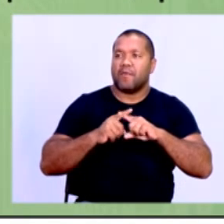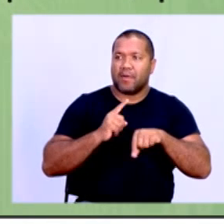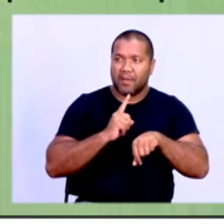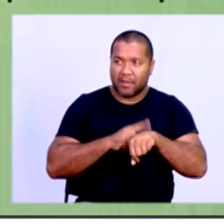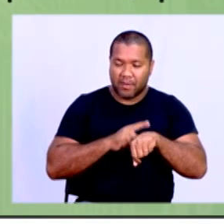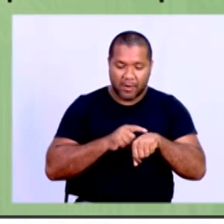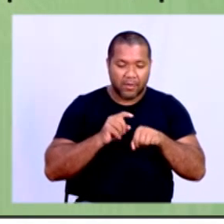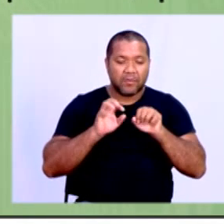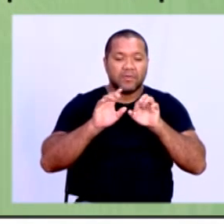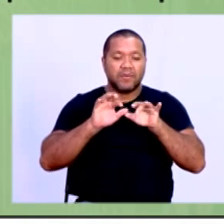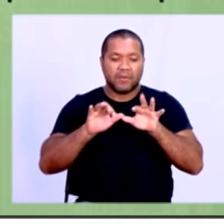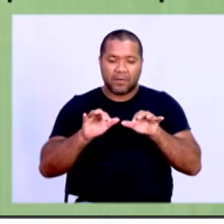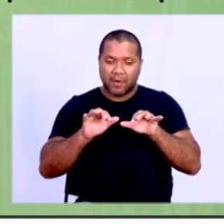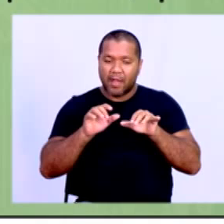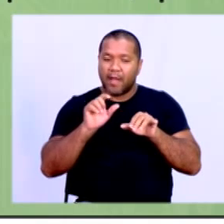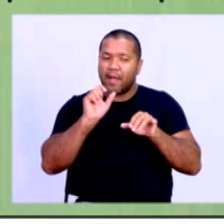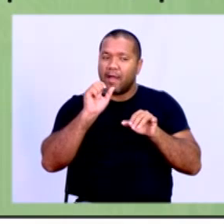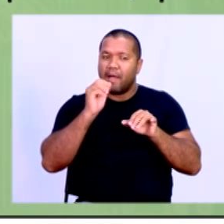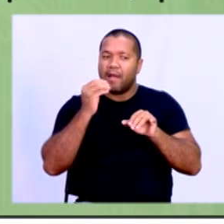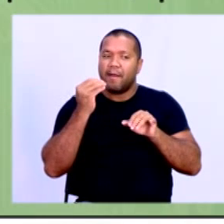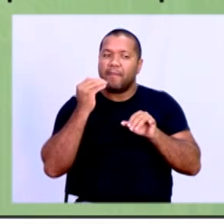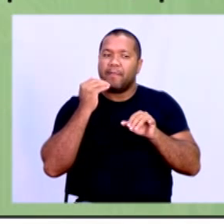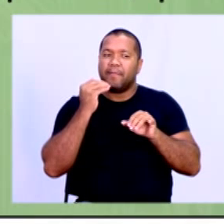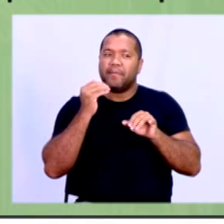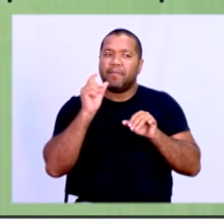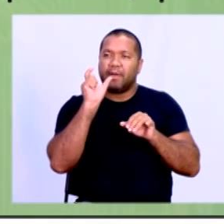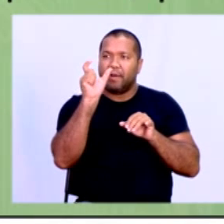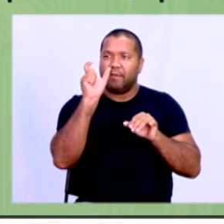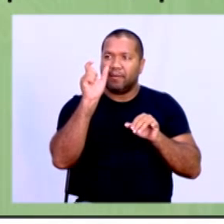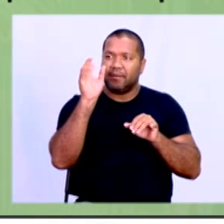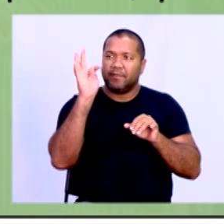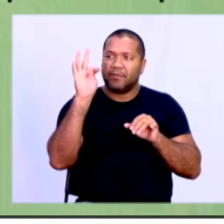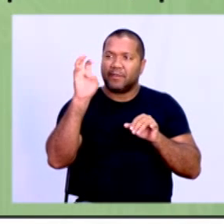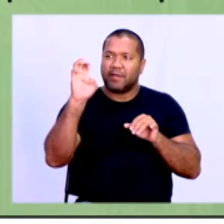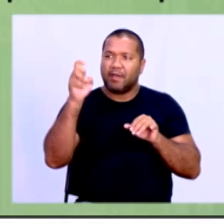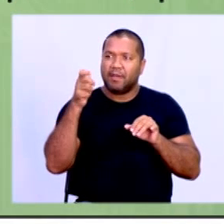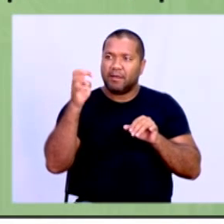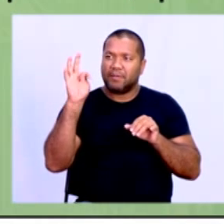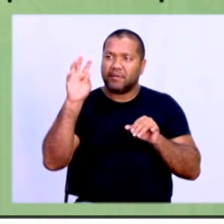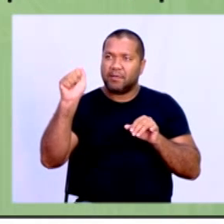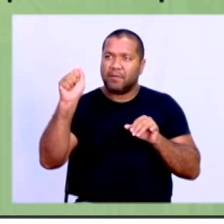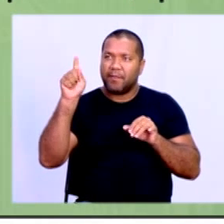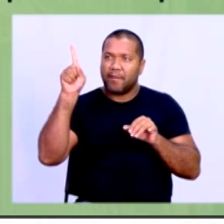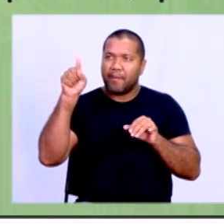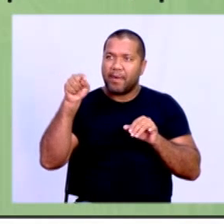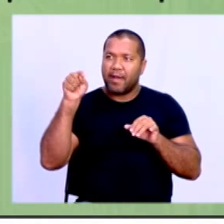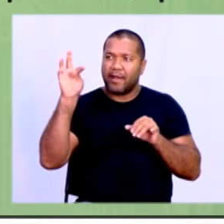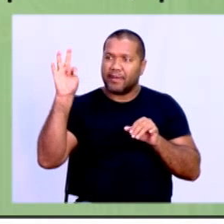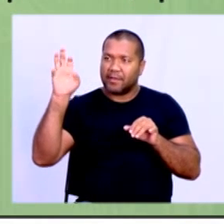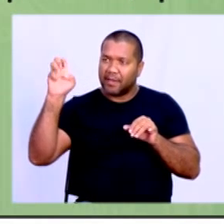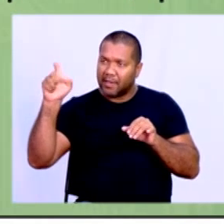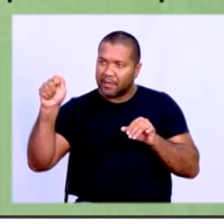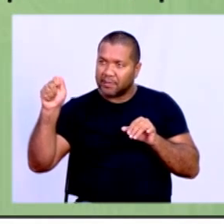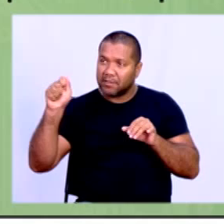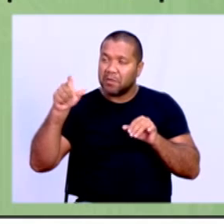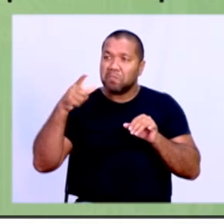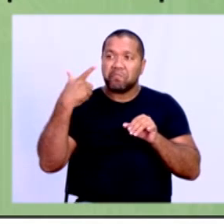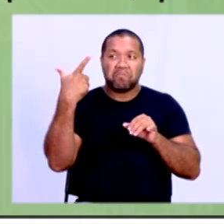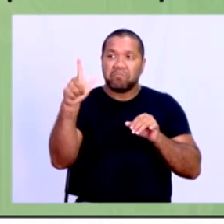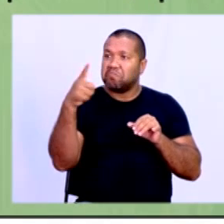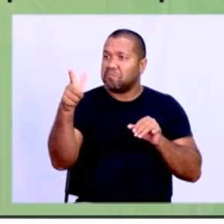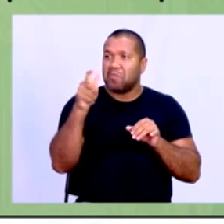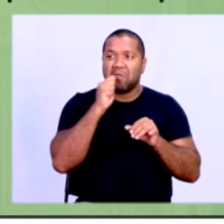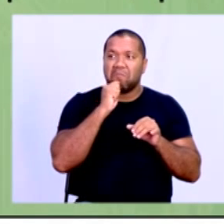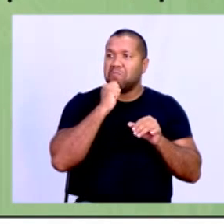aqui a palavra teste, barra teste, ele não existe dentro da rota. Não